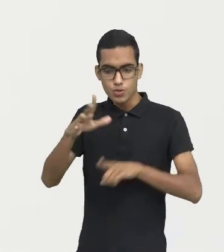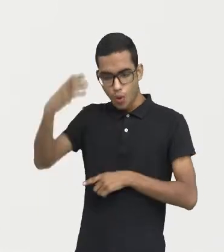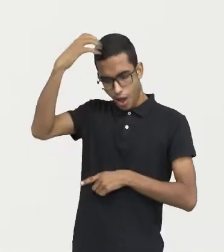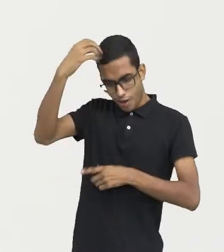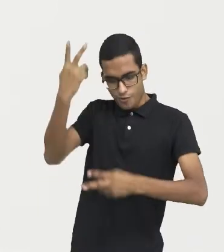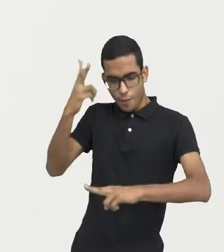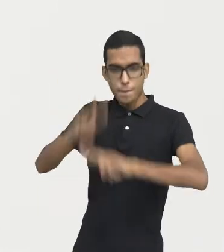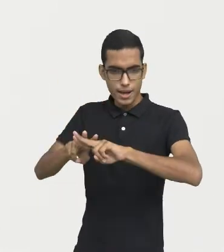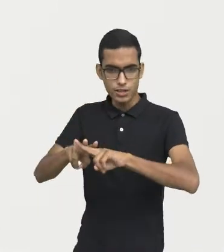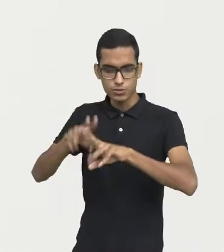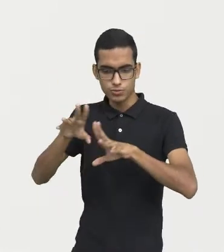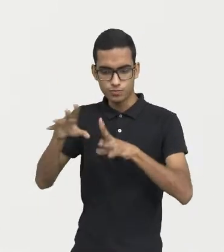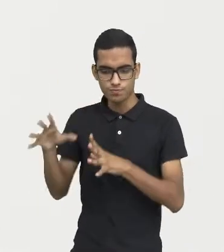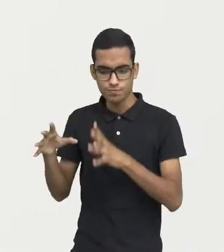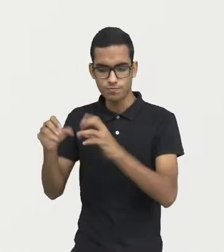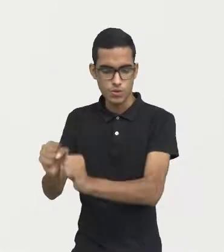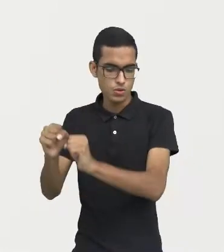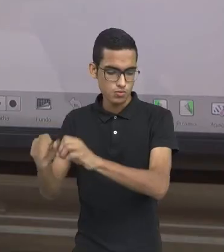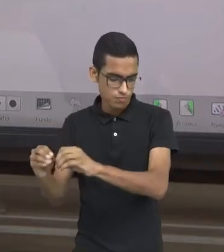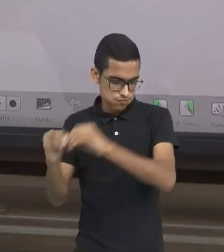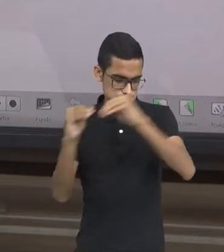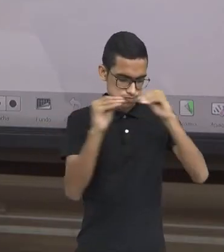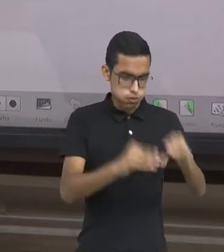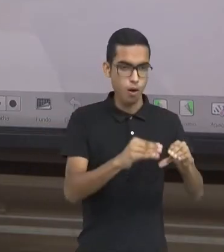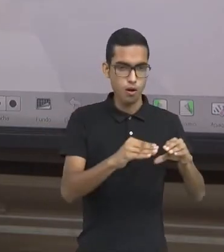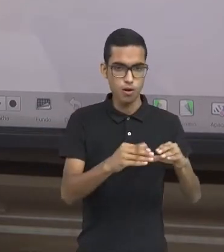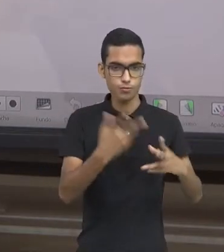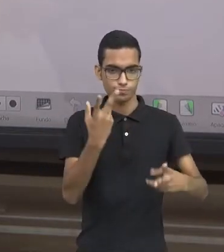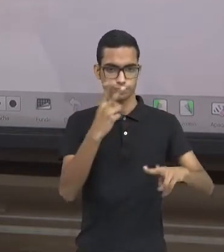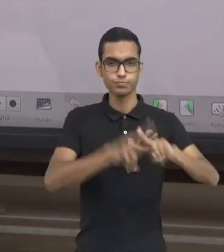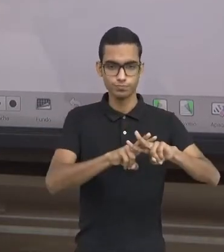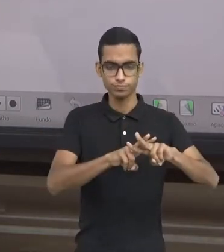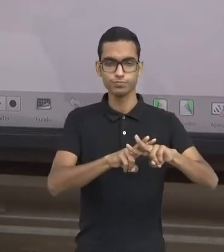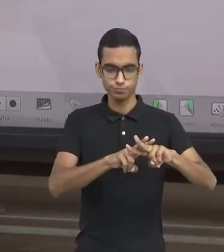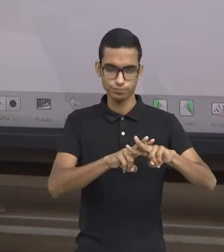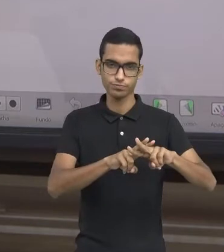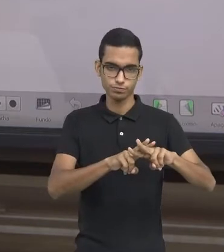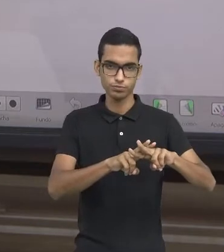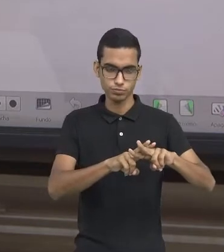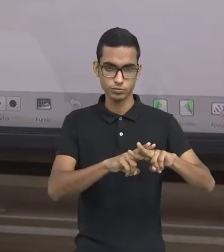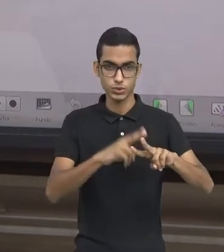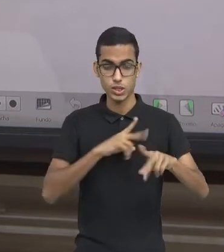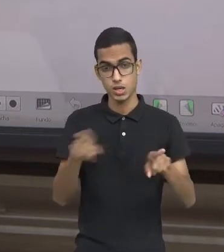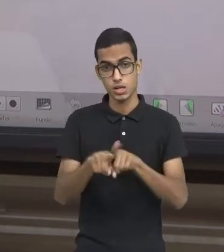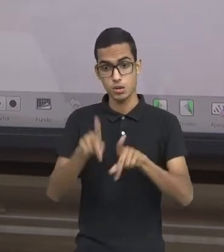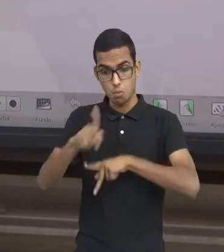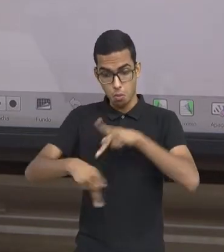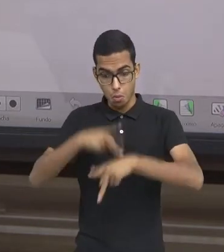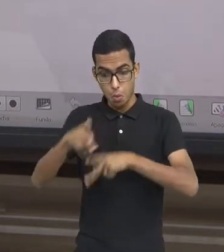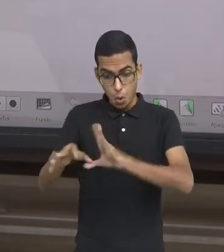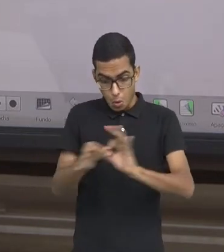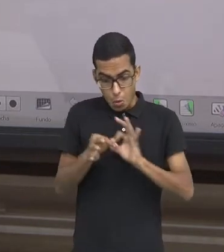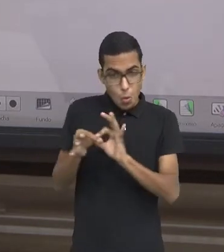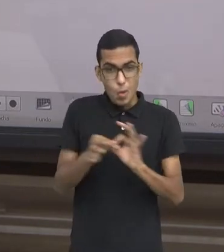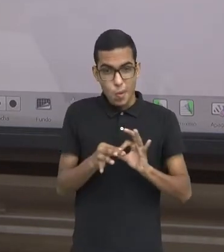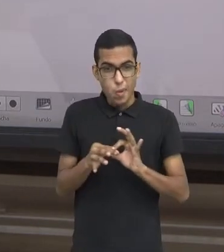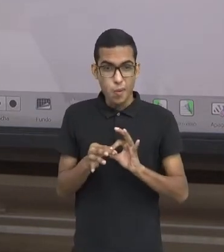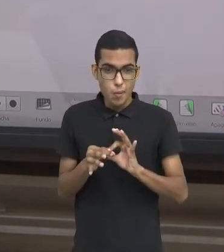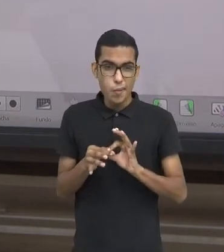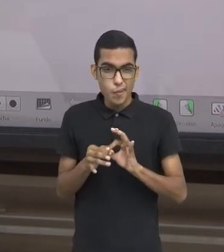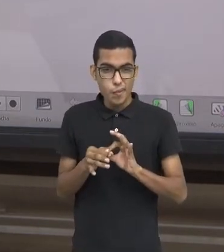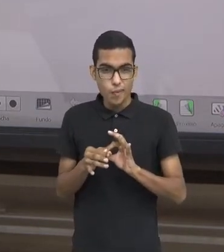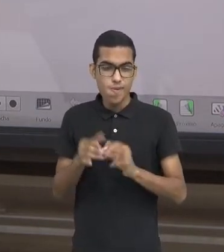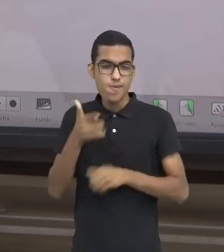julgado, condenado. A gente vai ver ali a população se juntando em determinado momento para formar